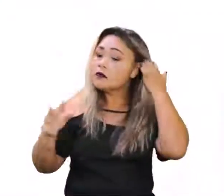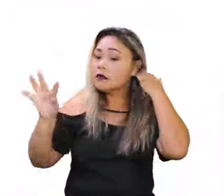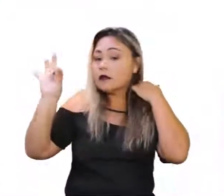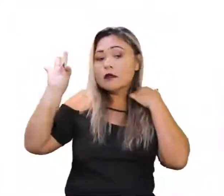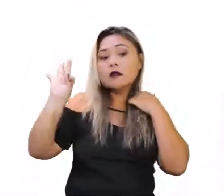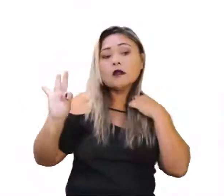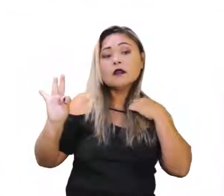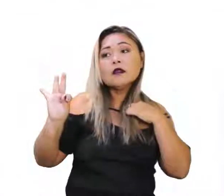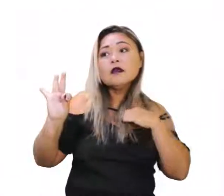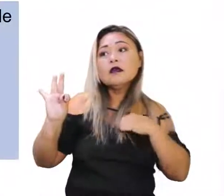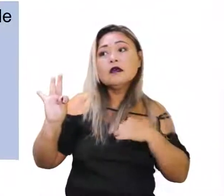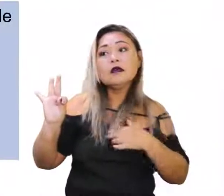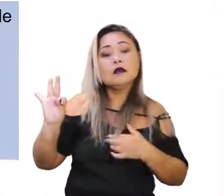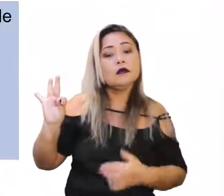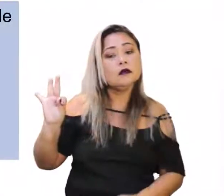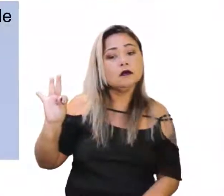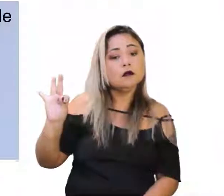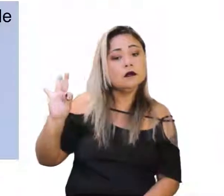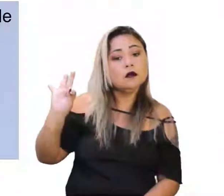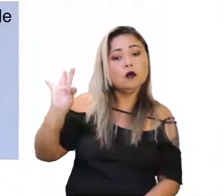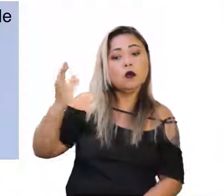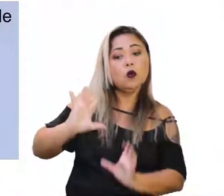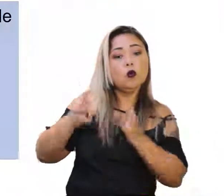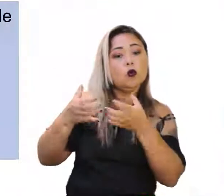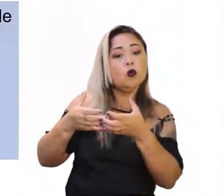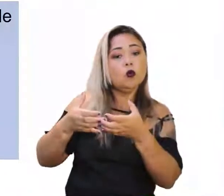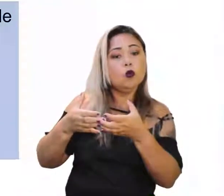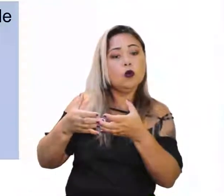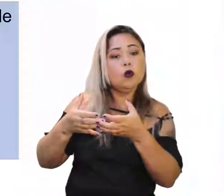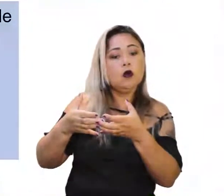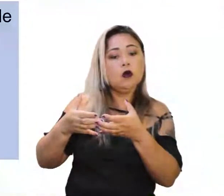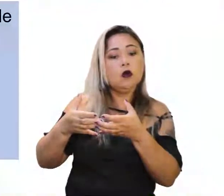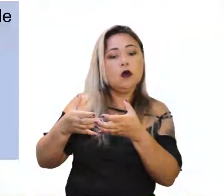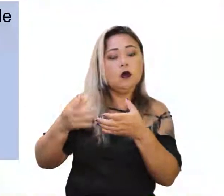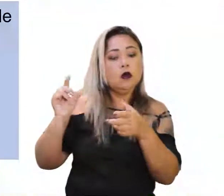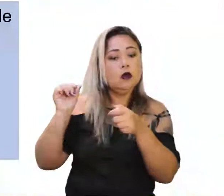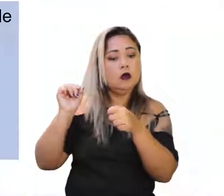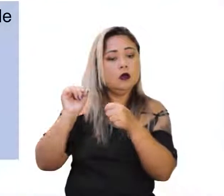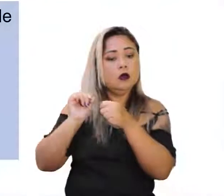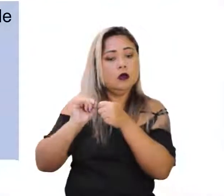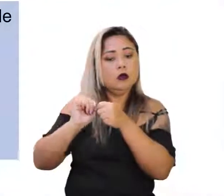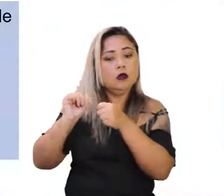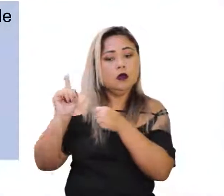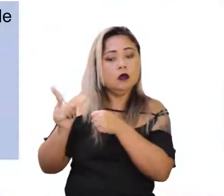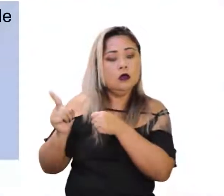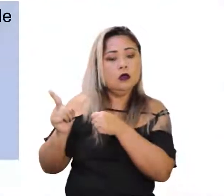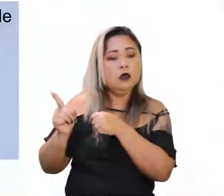texto. Aí um outro grupo também que faz o trabalho com